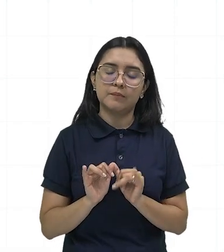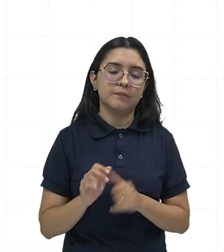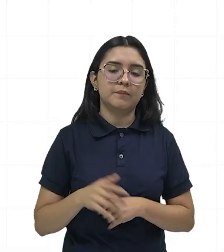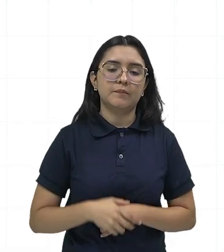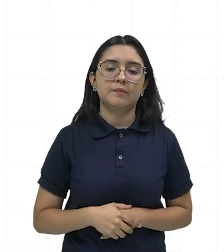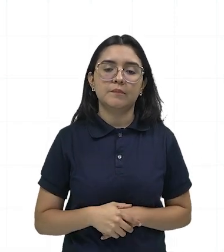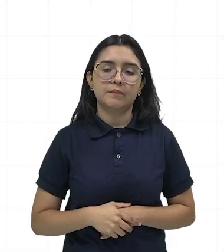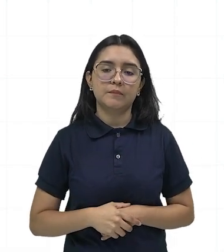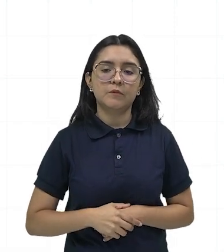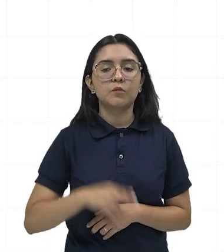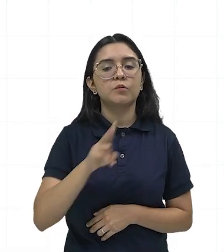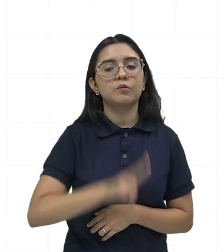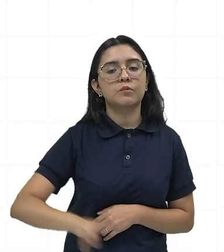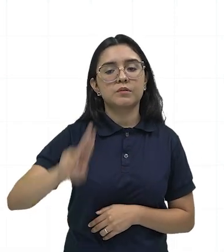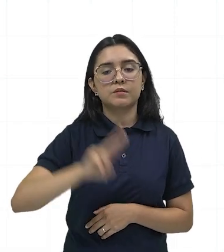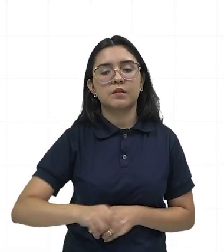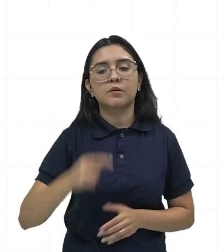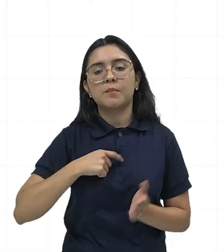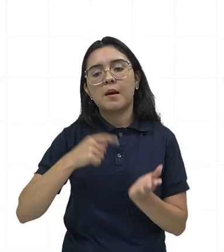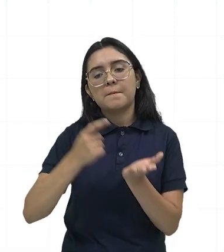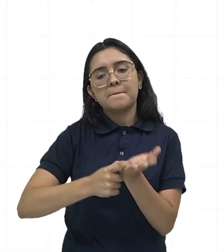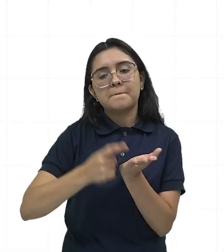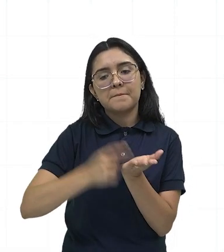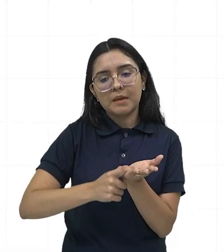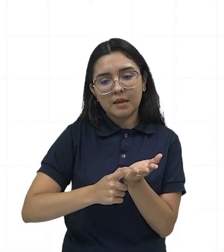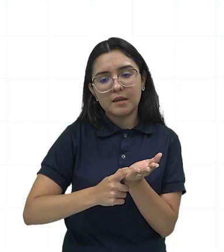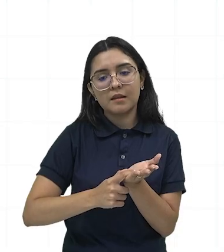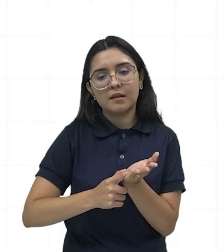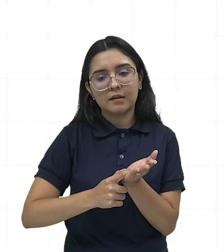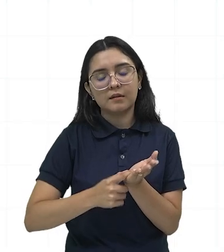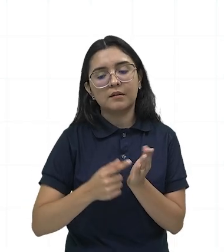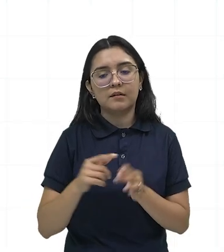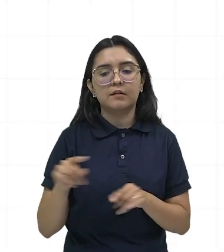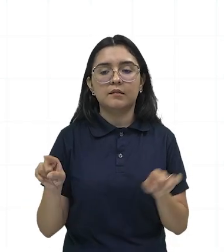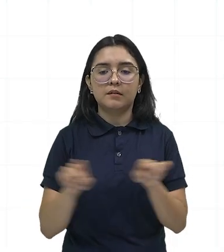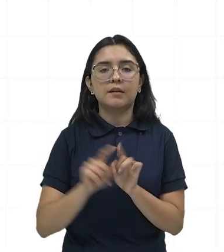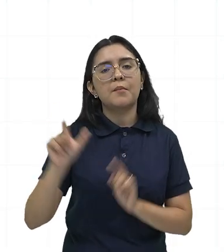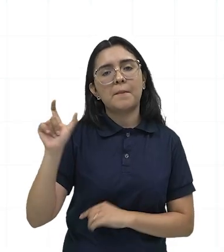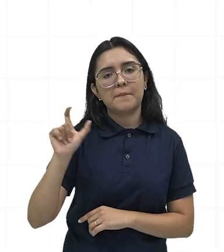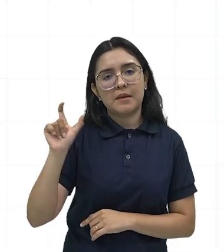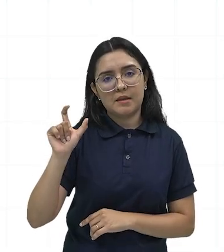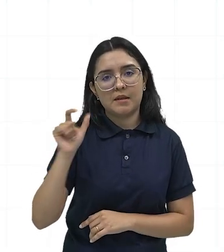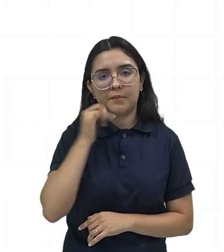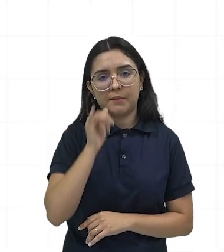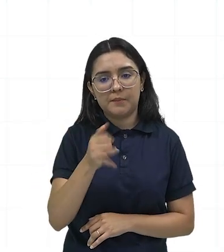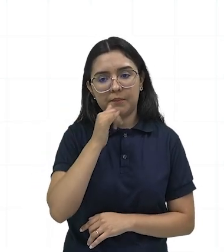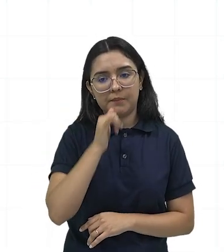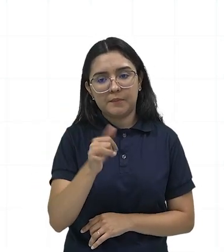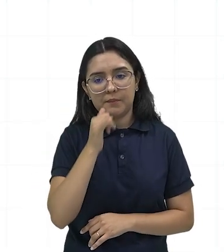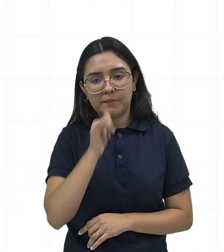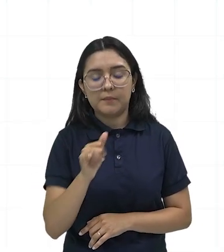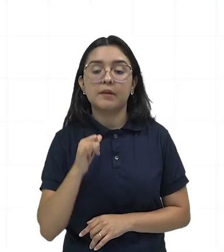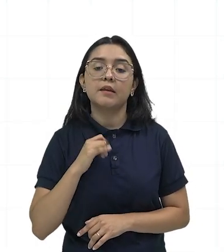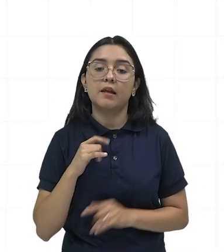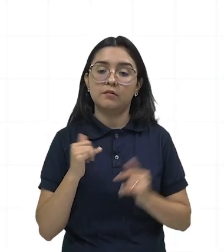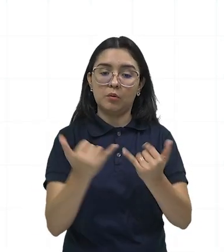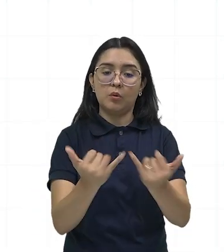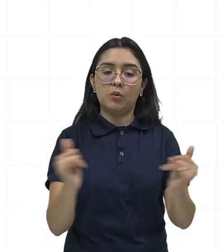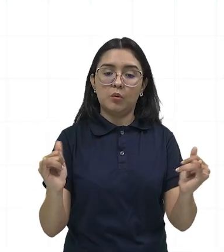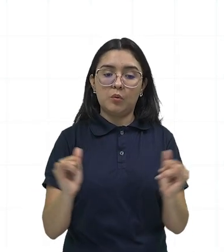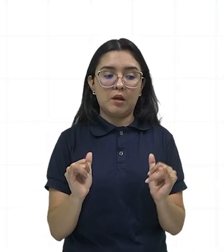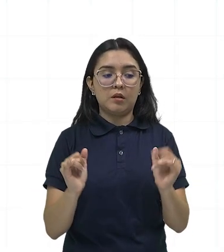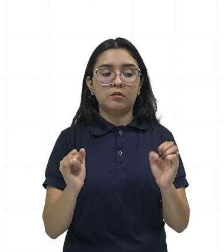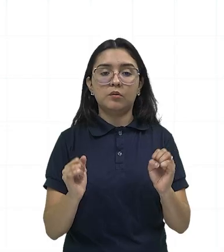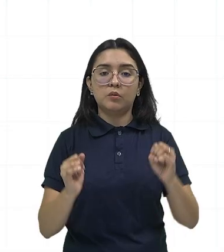né? Feito aí com essa pilha, onde nós temos esse circuito que irá acender essa lâmpada,